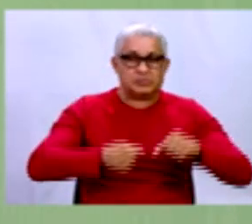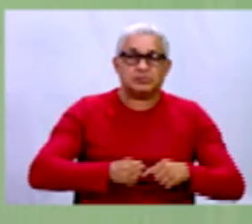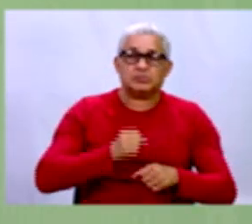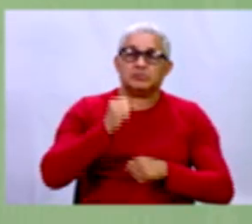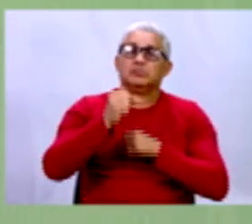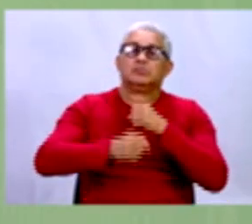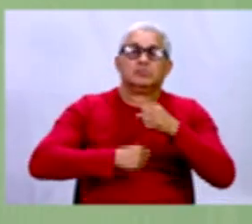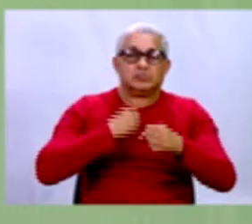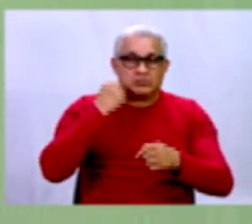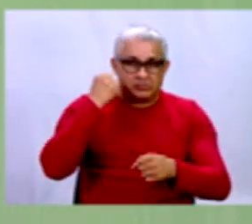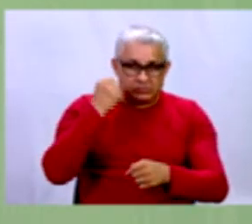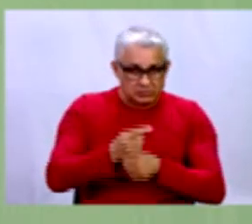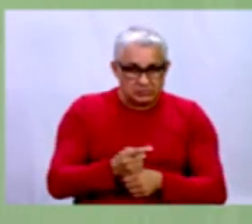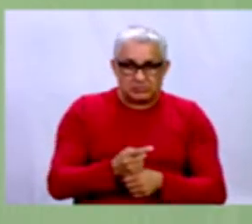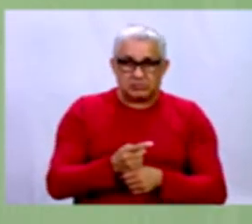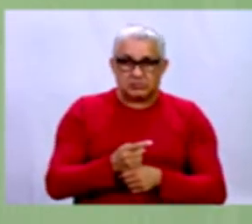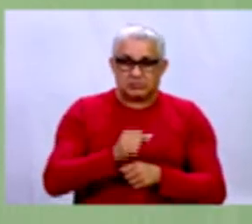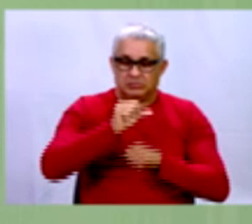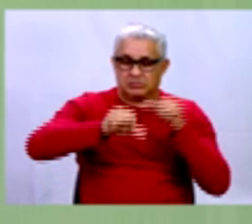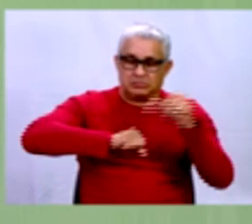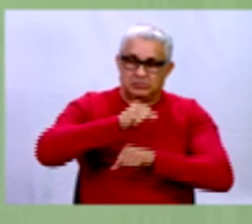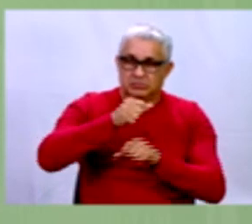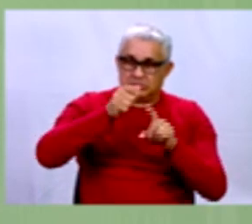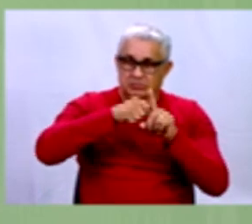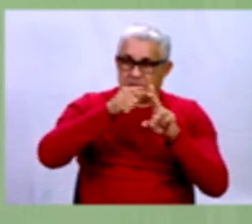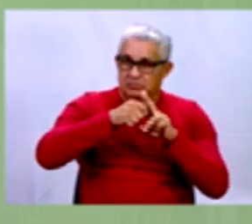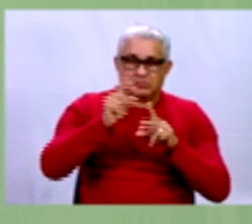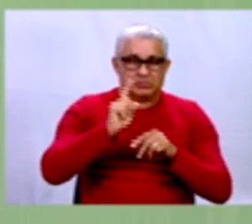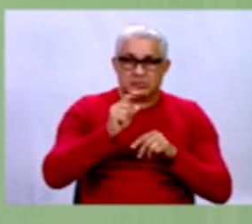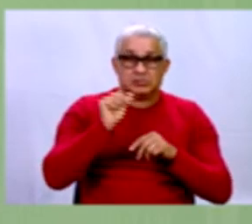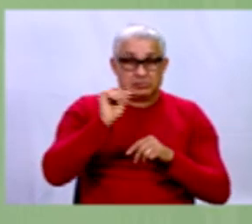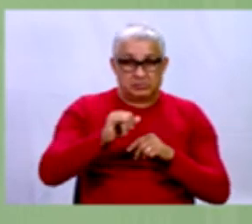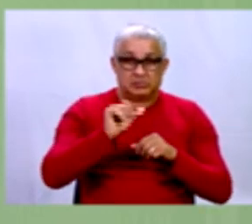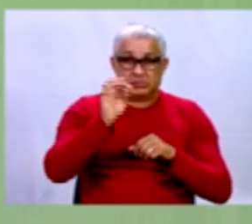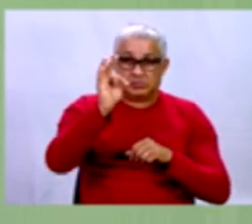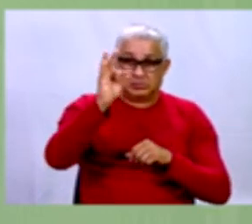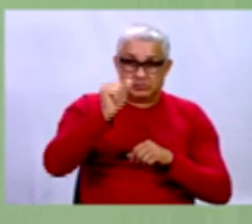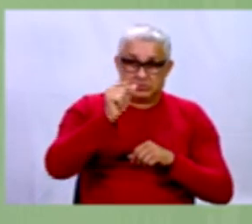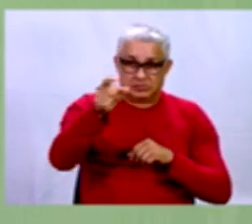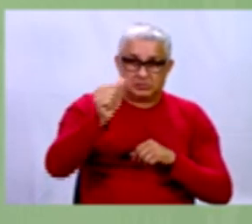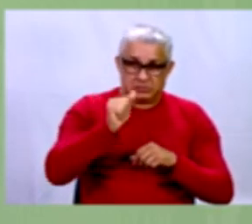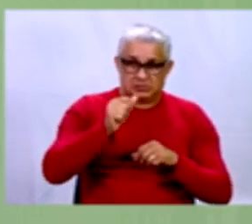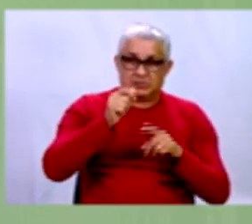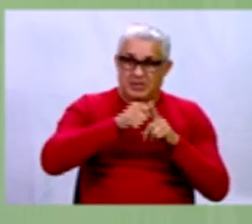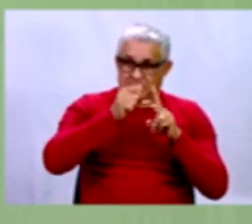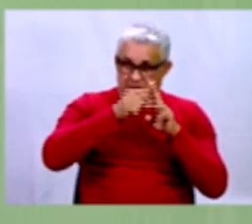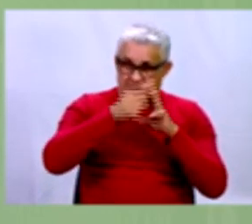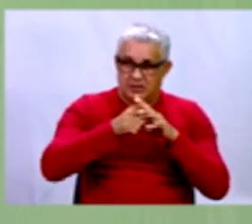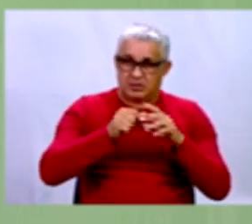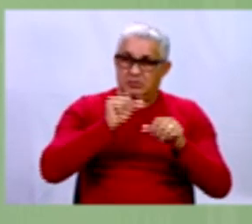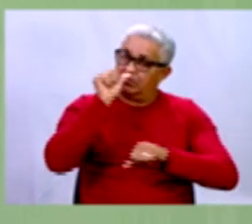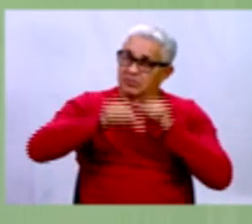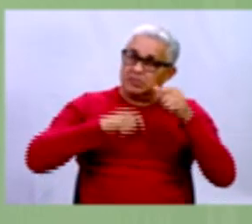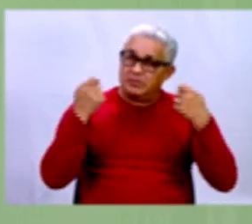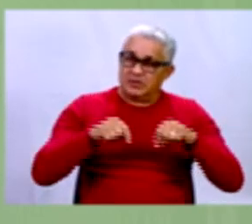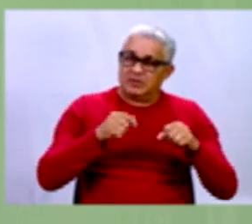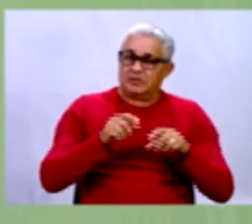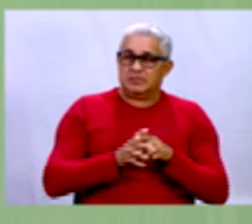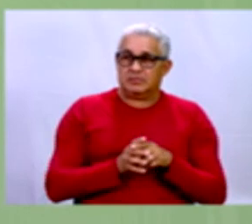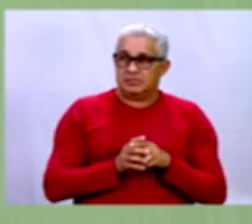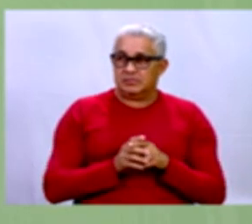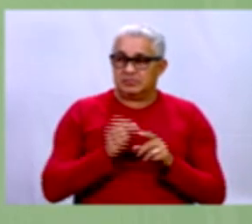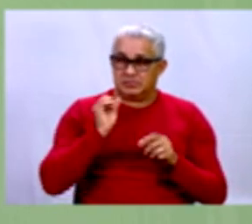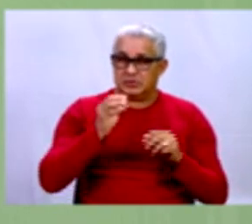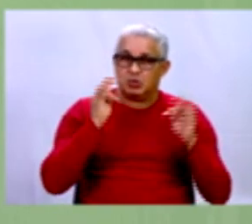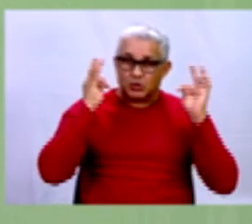precisa transformar em mensal. Se a taxa tivesse mensal, a gente ia ter que transformar esses depósitos mensal, mas nesse caso não precisa. Se está